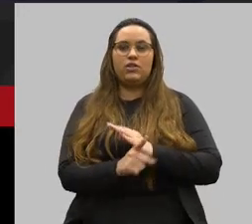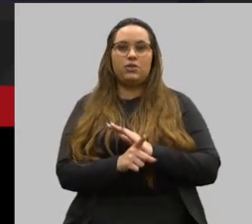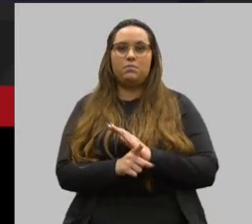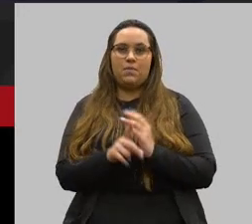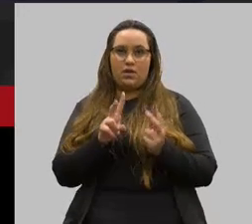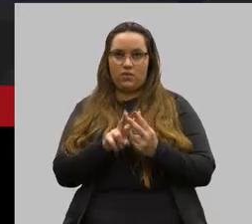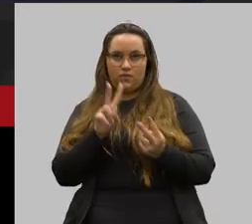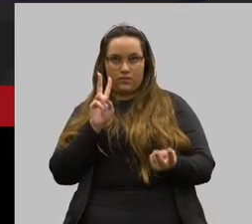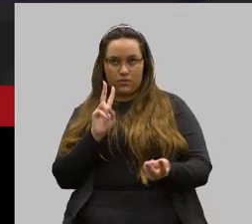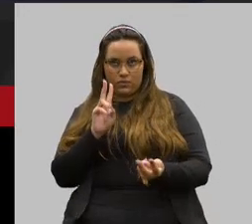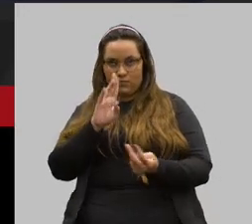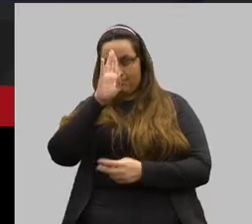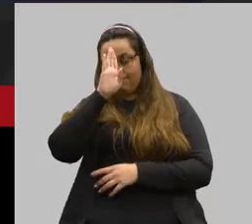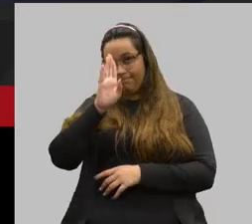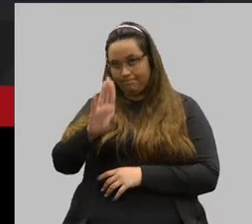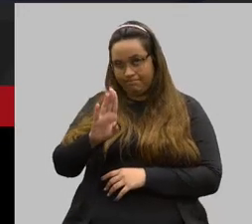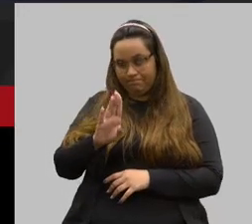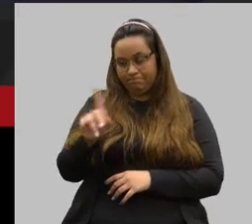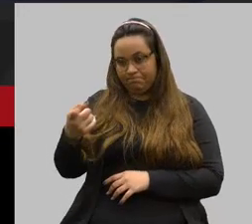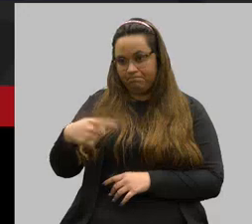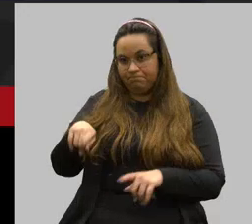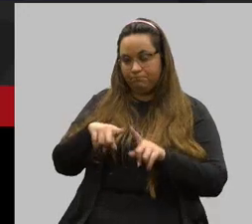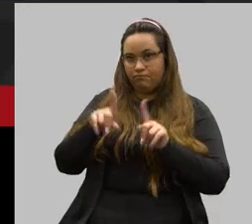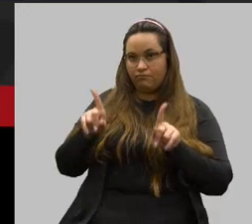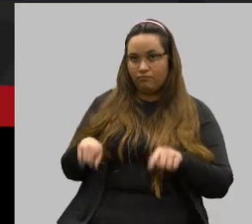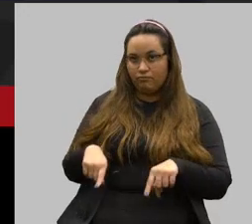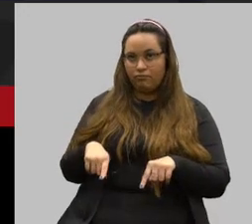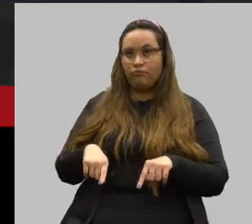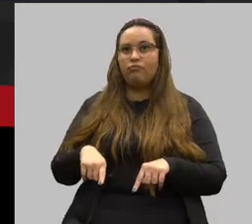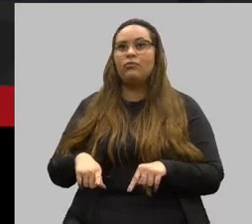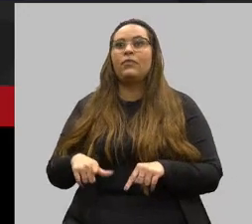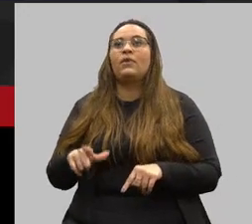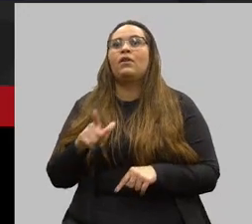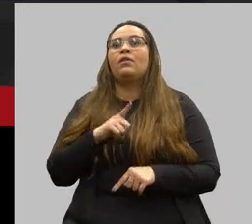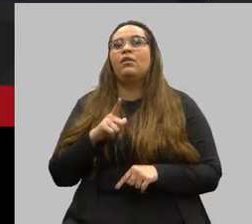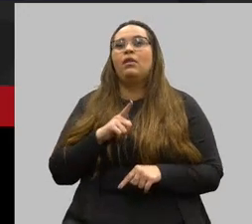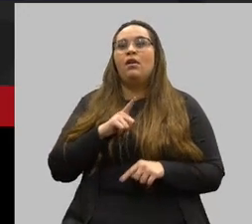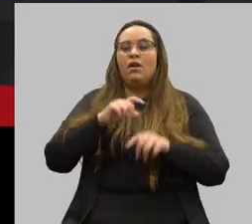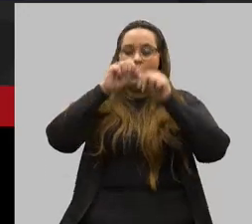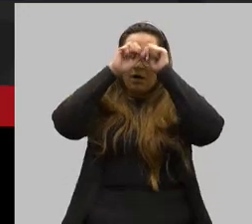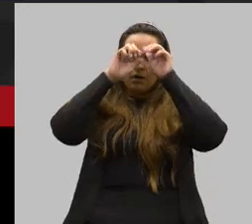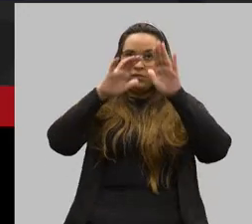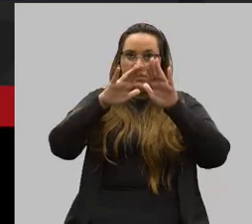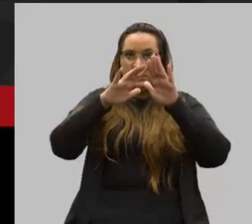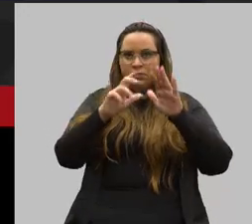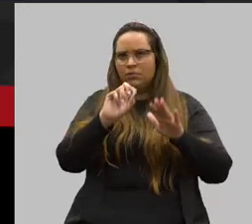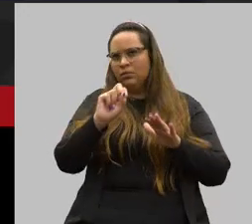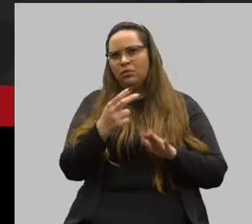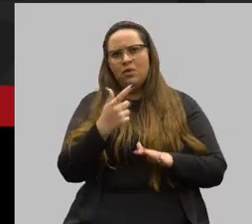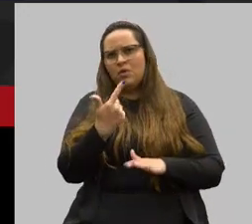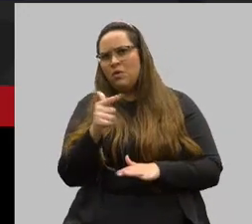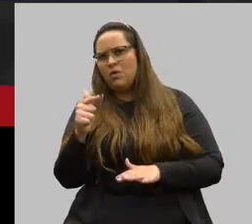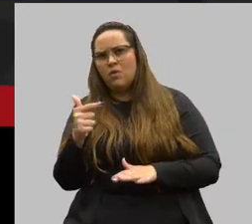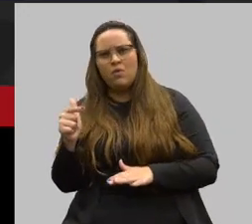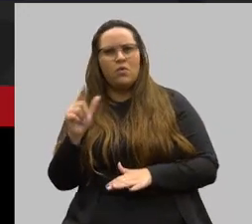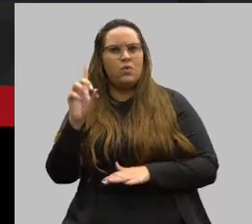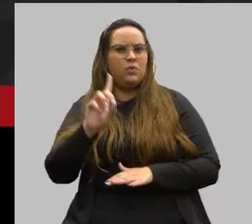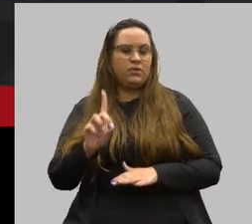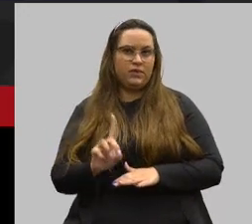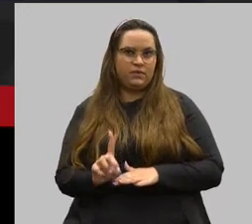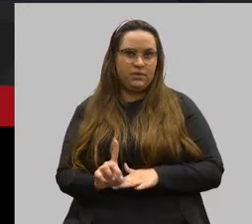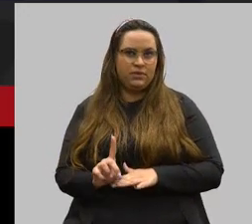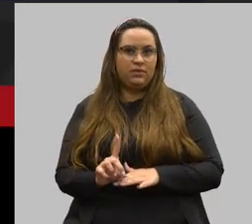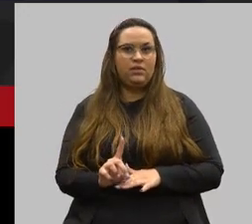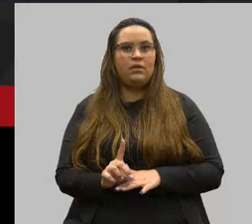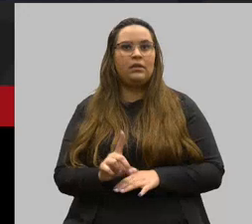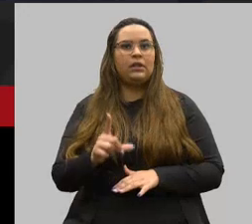eh servidores que cuidam né de pessoas tanto com teia quanto com outras eh patologias possam ter